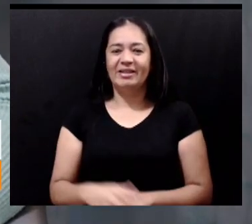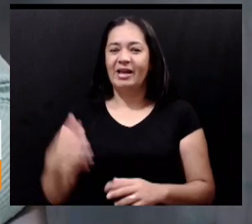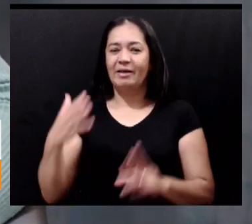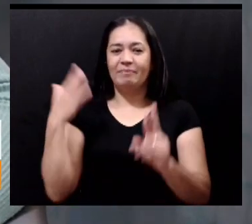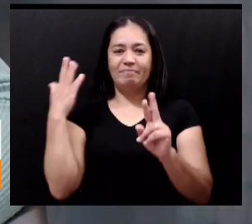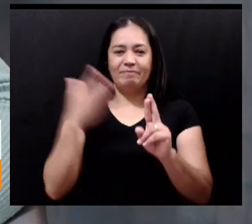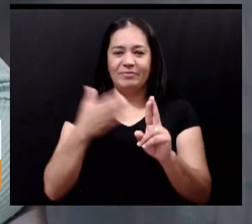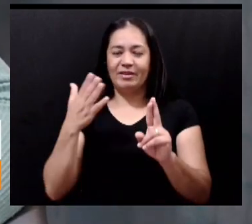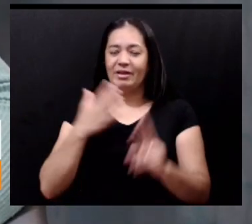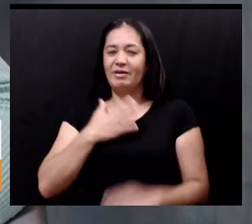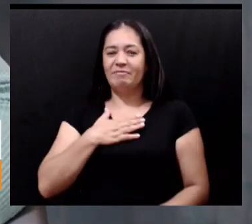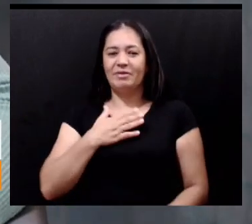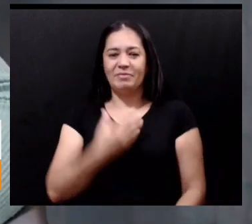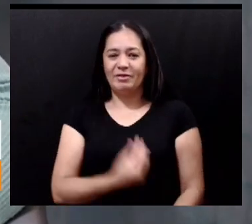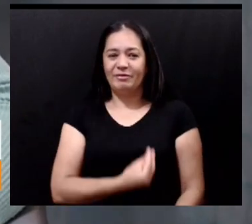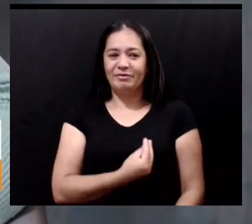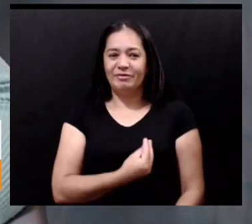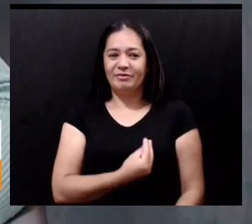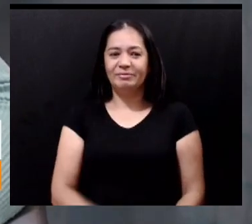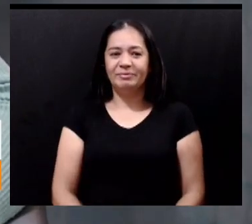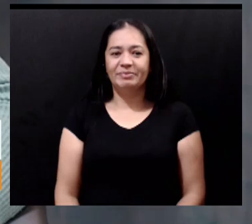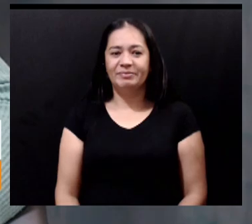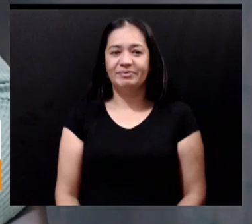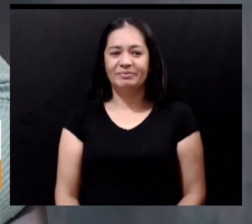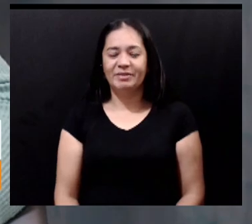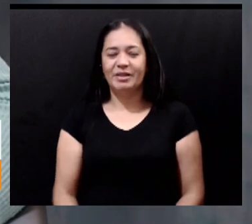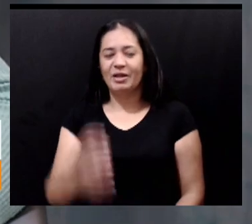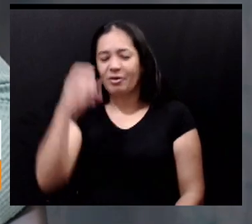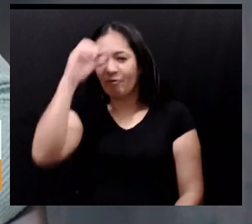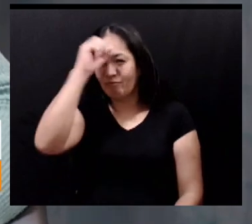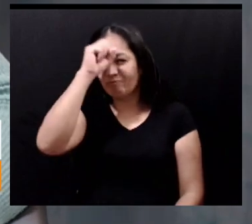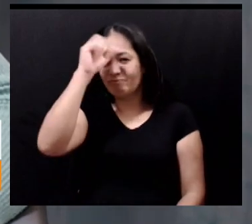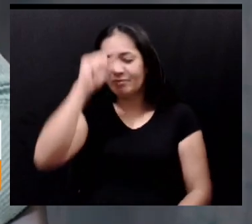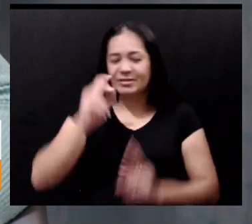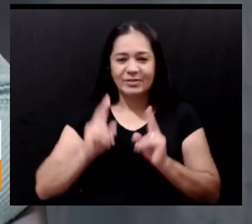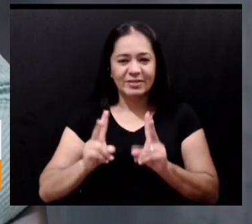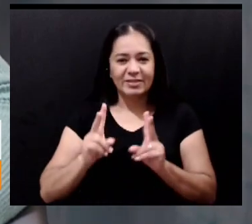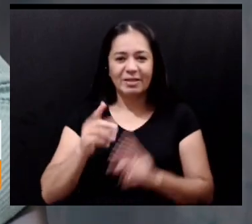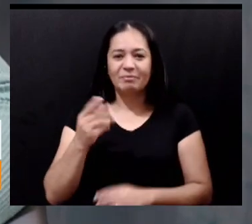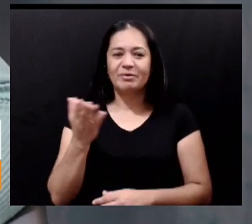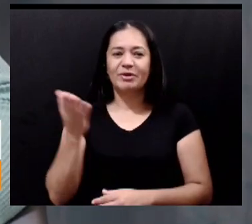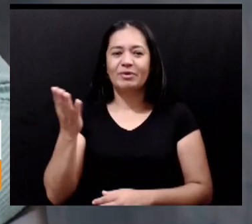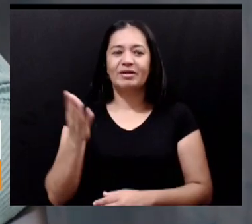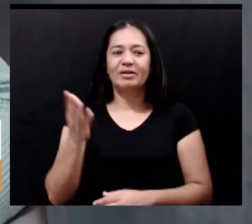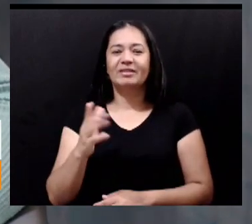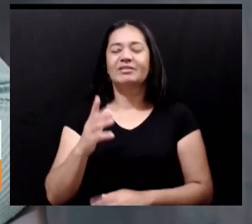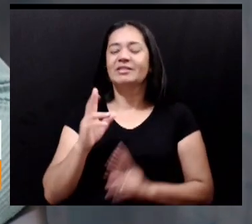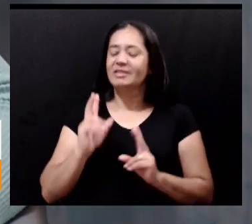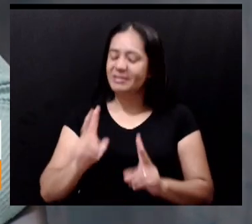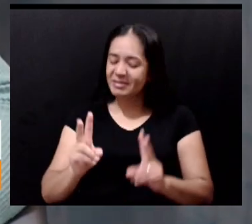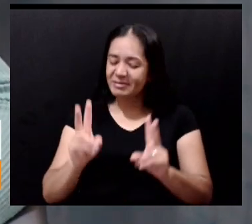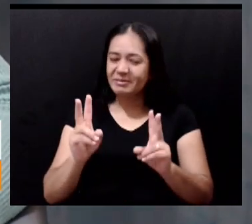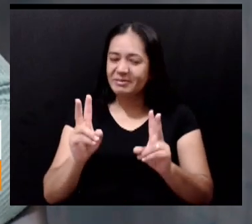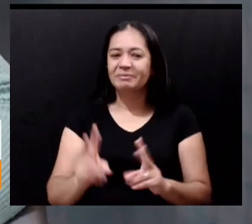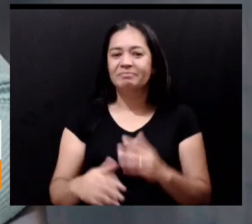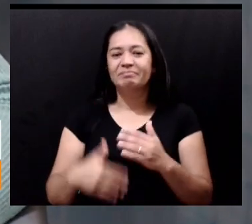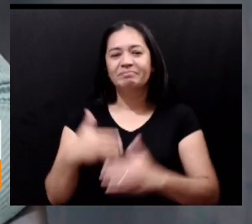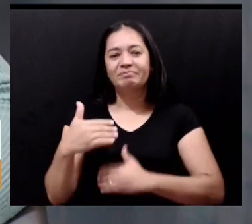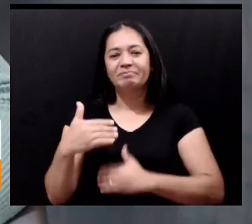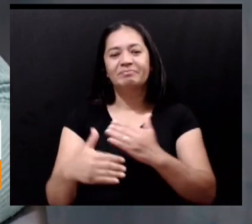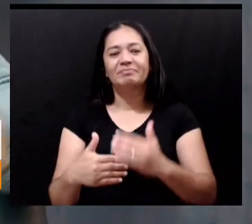mim e aprendo muito com ela. Então, tenho aprendido cada vez mais e sou muito